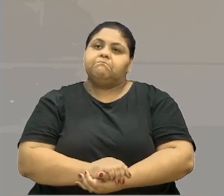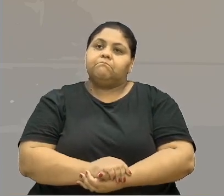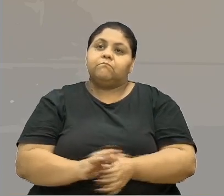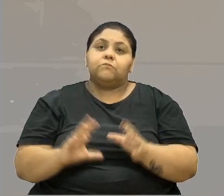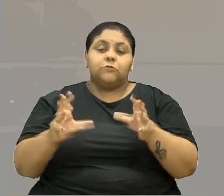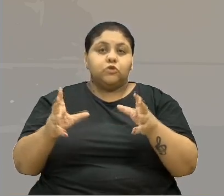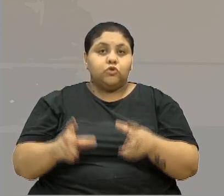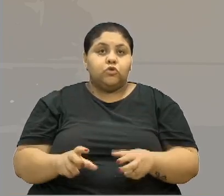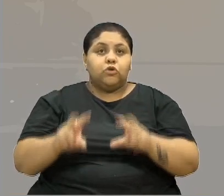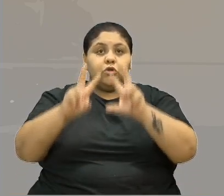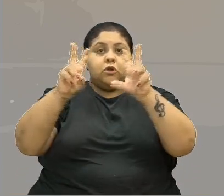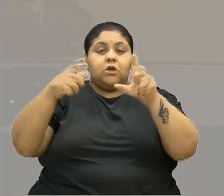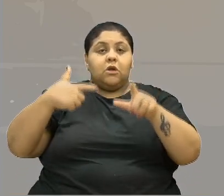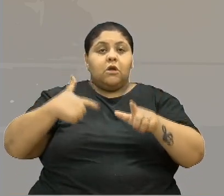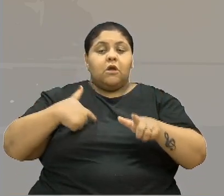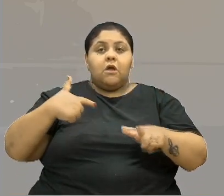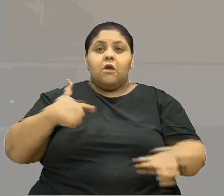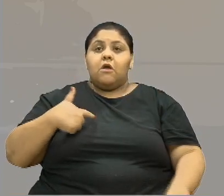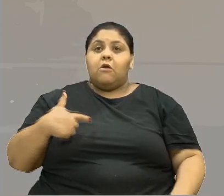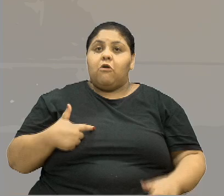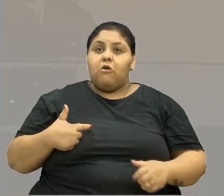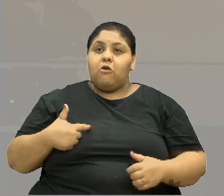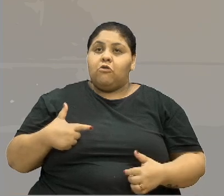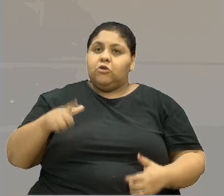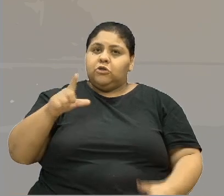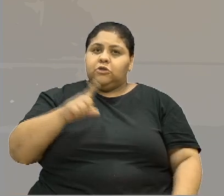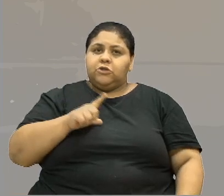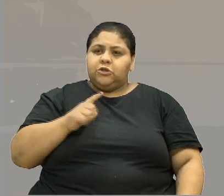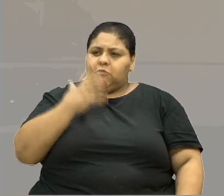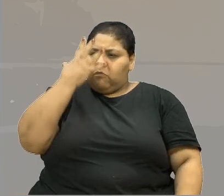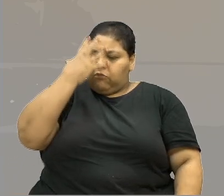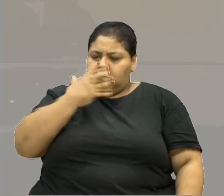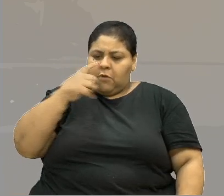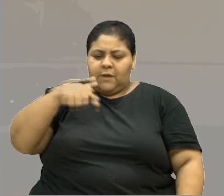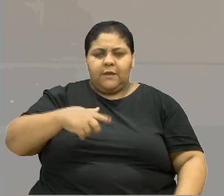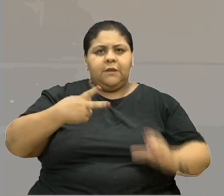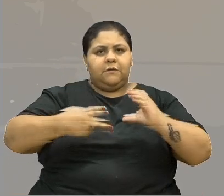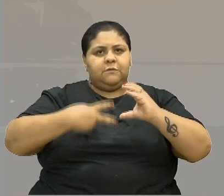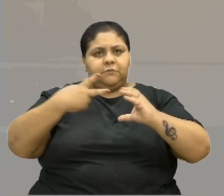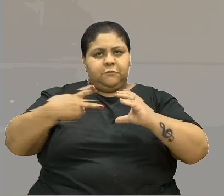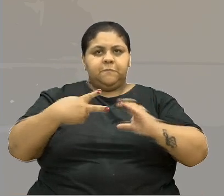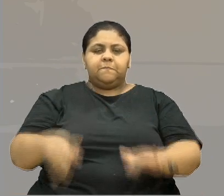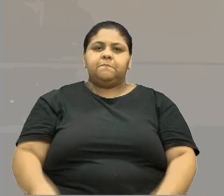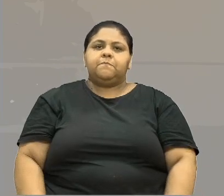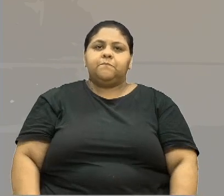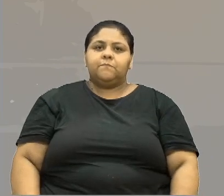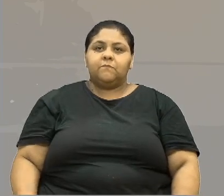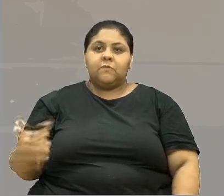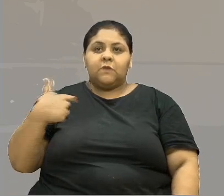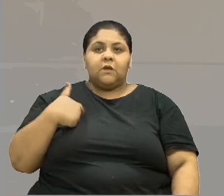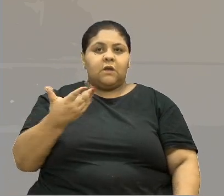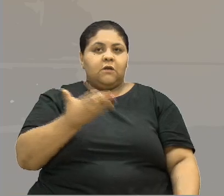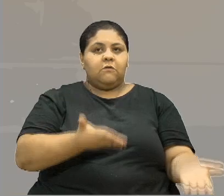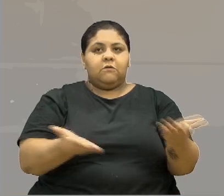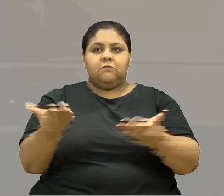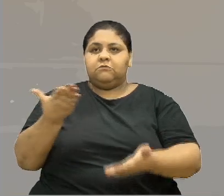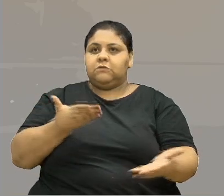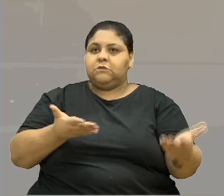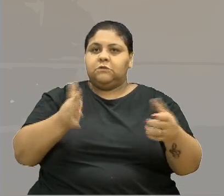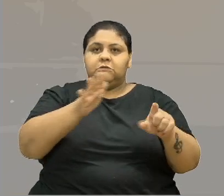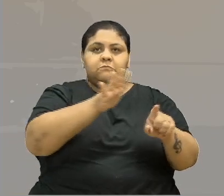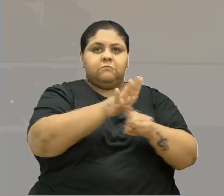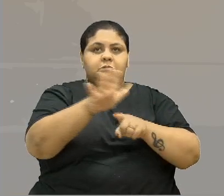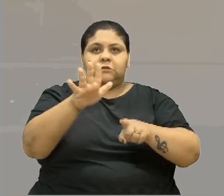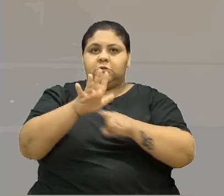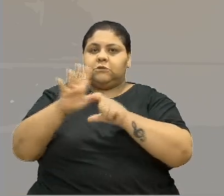esses aspectos eu tratei com muita seriedade na Câmara de Vereadores. Eu atendi muitas demandas